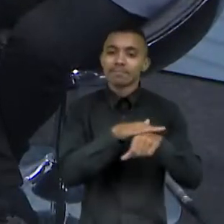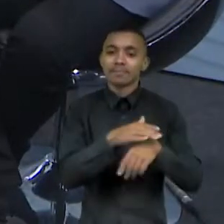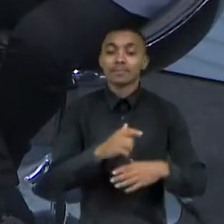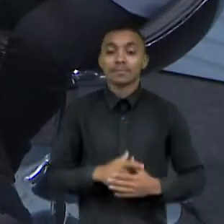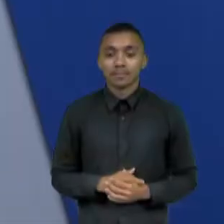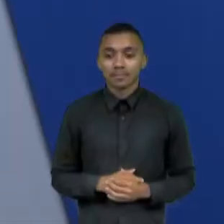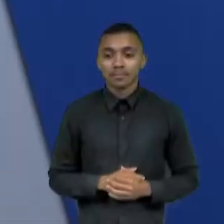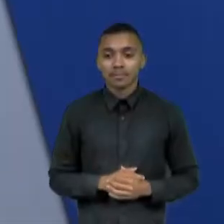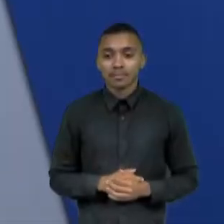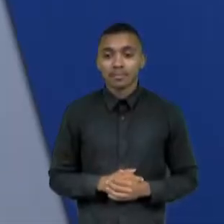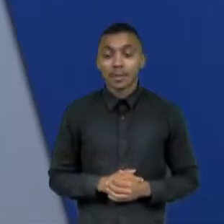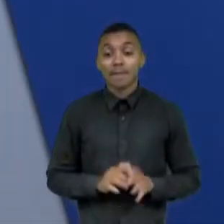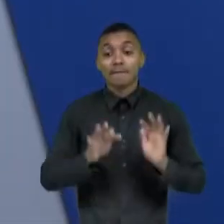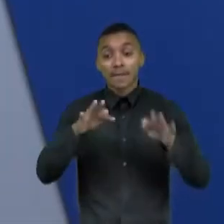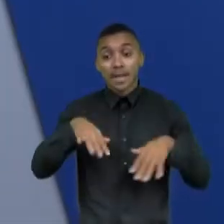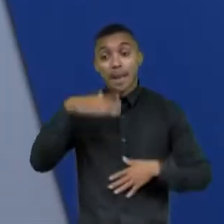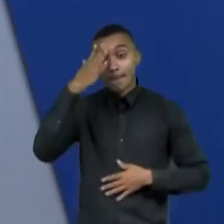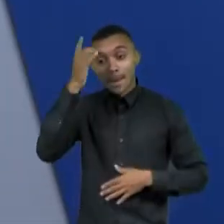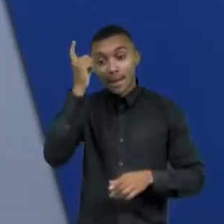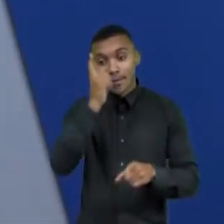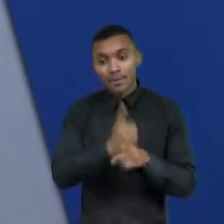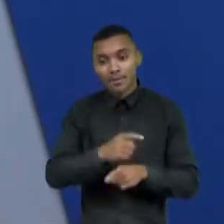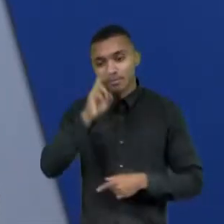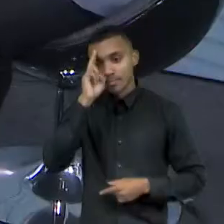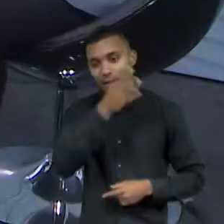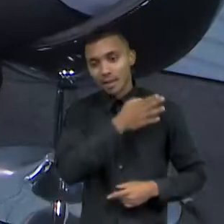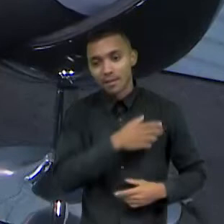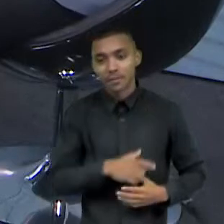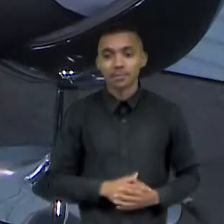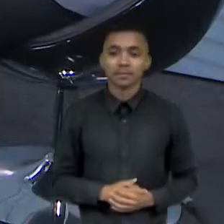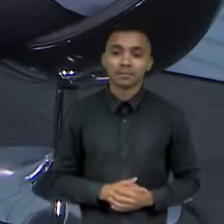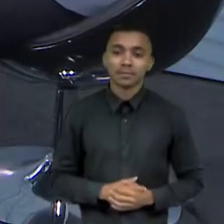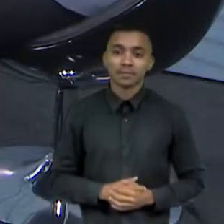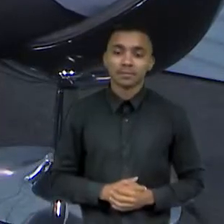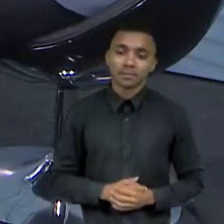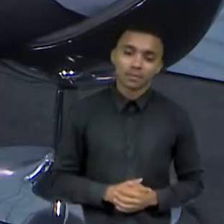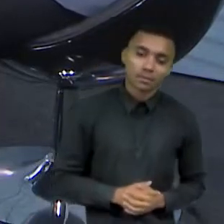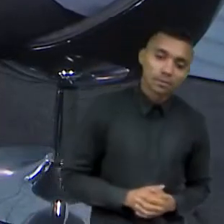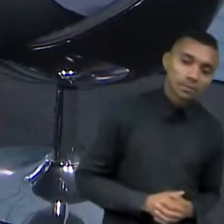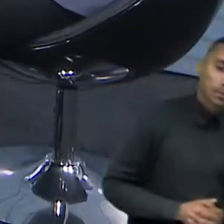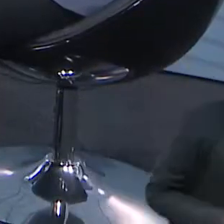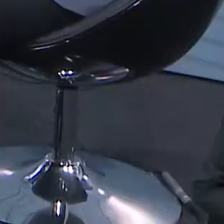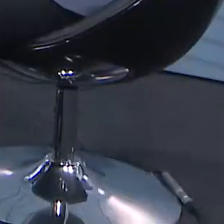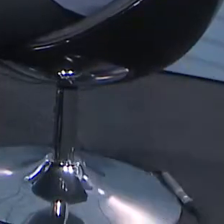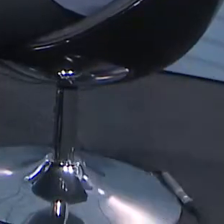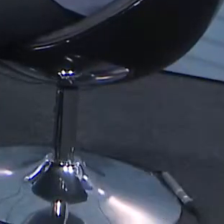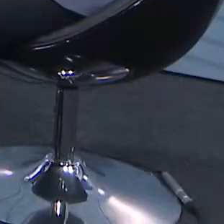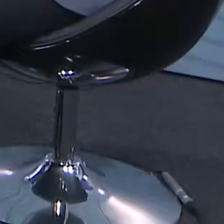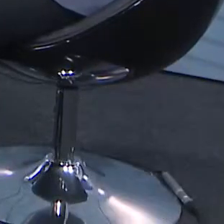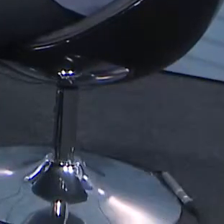A Questão de Ordem volta amanhã. Até lá. Beleza, foi muito bom.